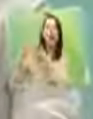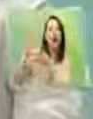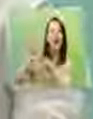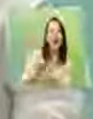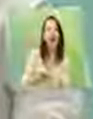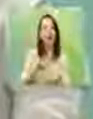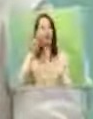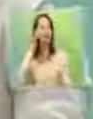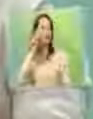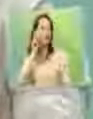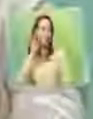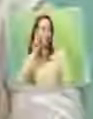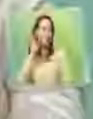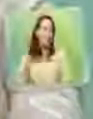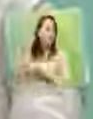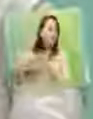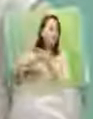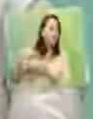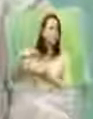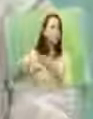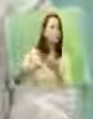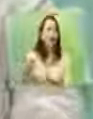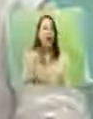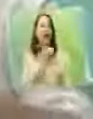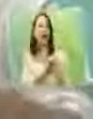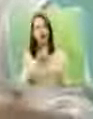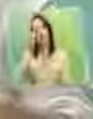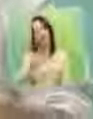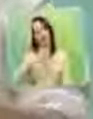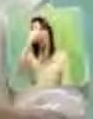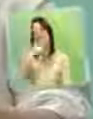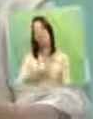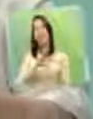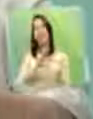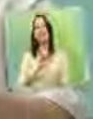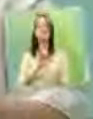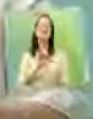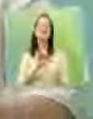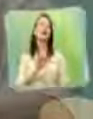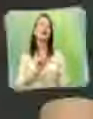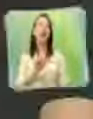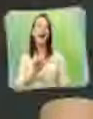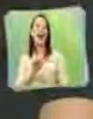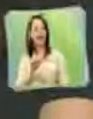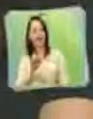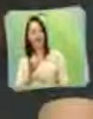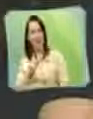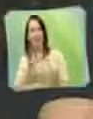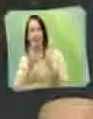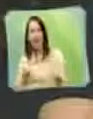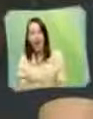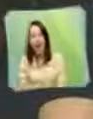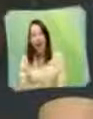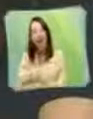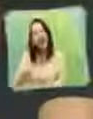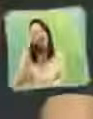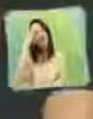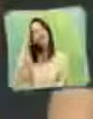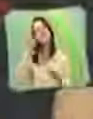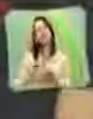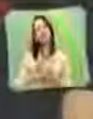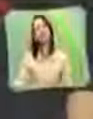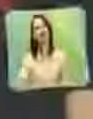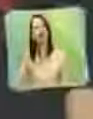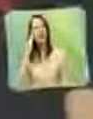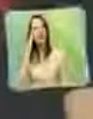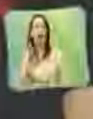historicidade desse conceito de cidadania. Cidadania para a gente hoje, a gente está entendendo que diz respeito a esses direitos, a essa